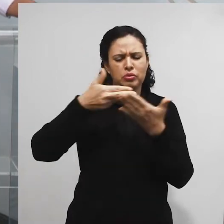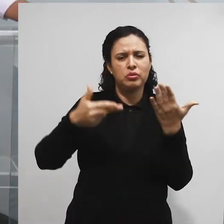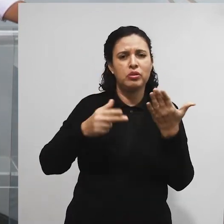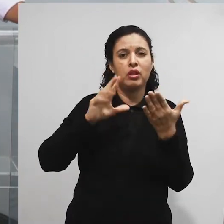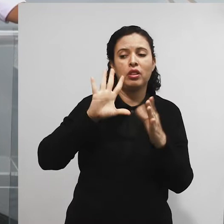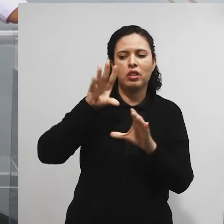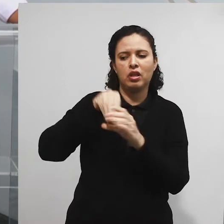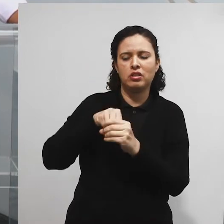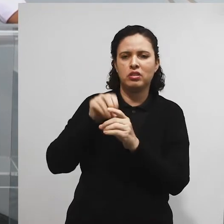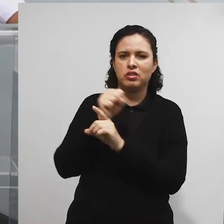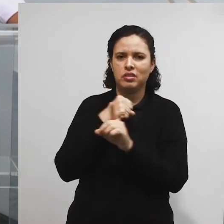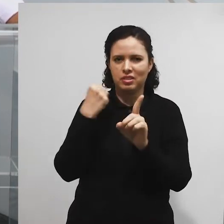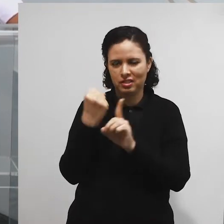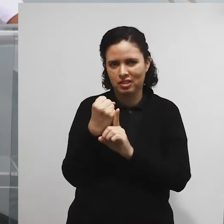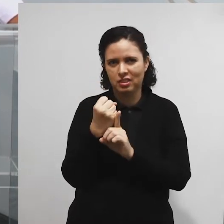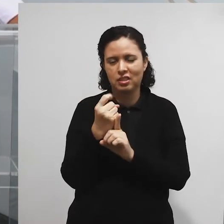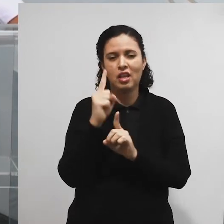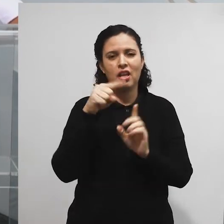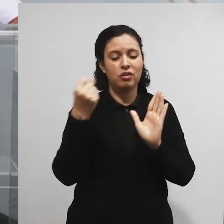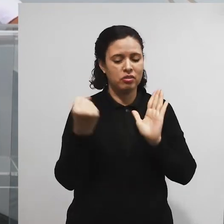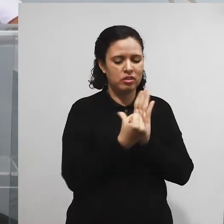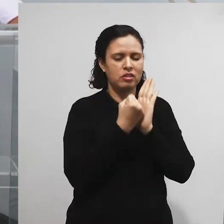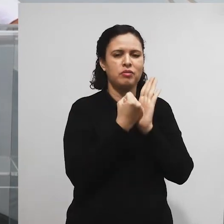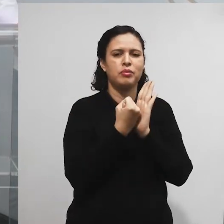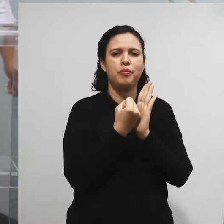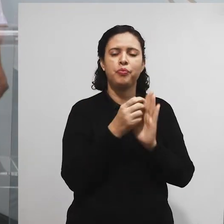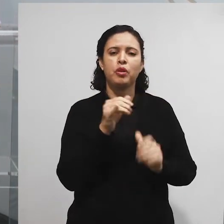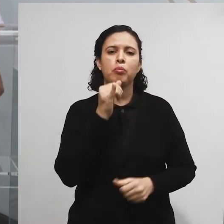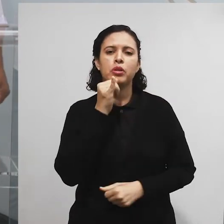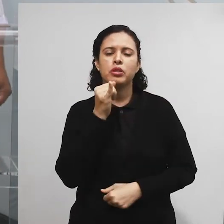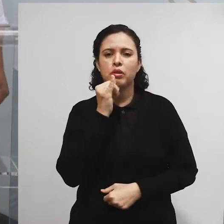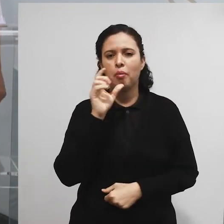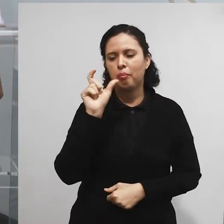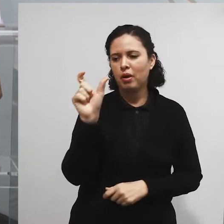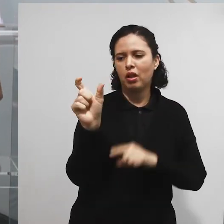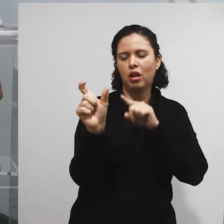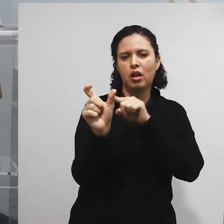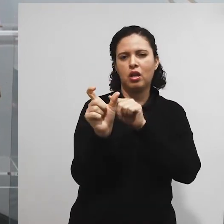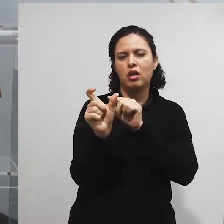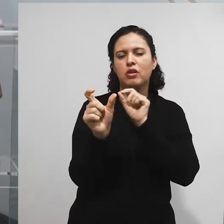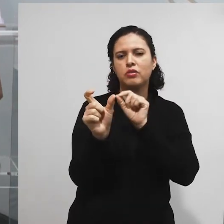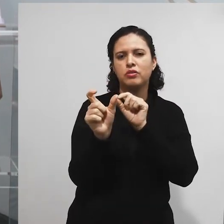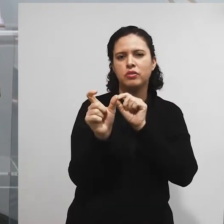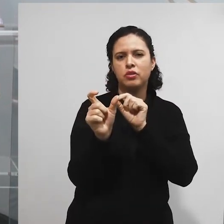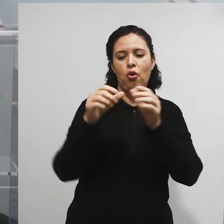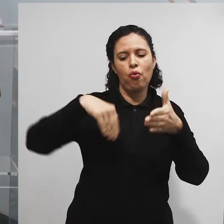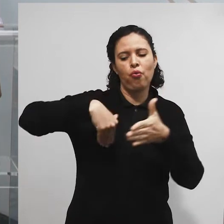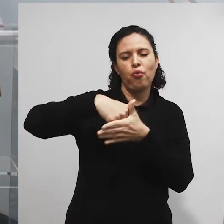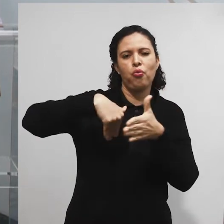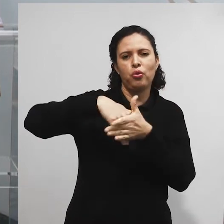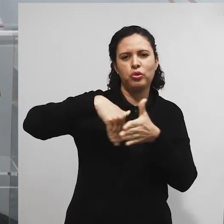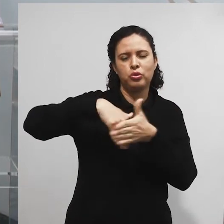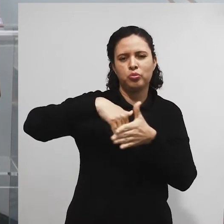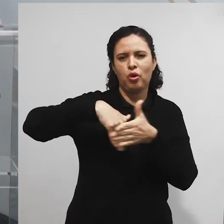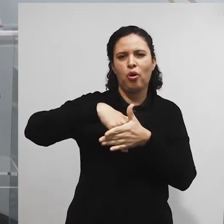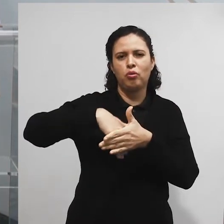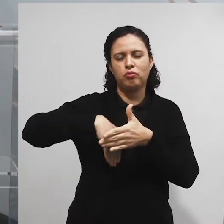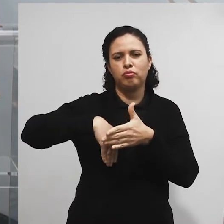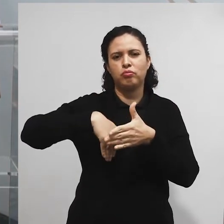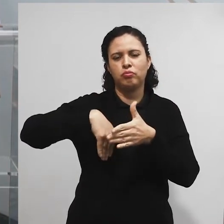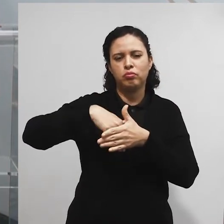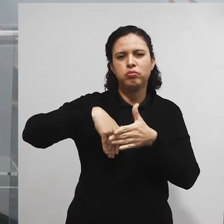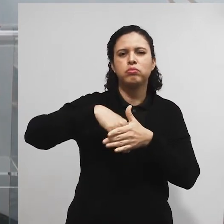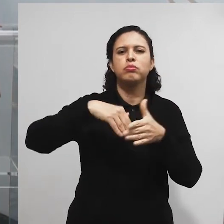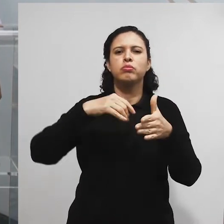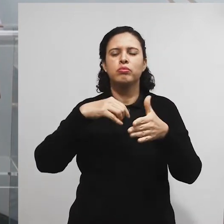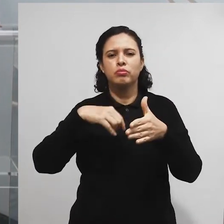sociedade. Os símbolos que nós criamos. Se eu falo a palavra, por exemplo, para você, futebol, você pode,